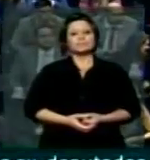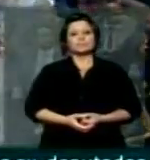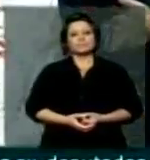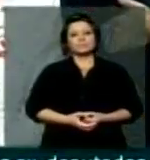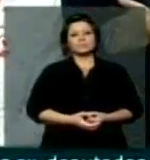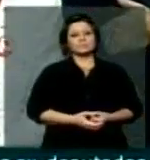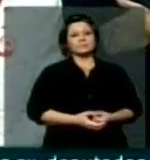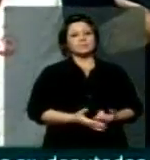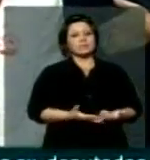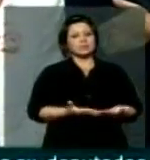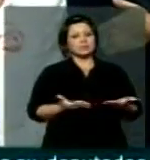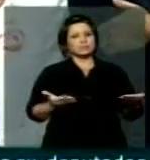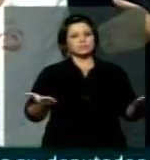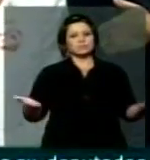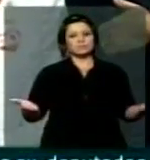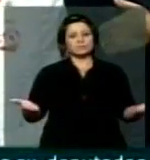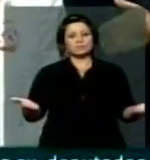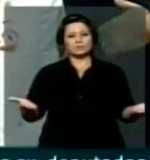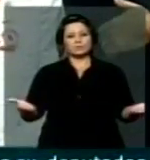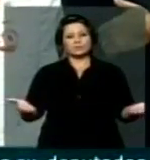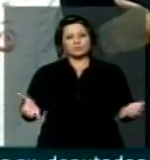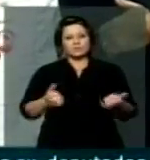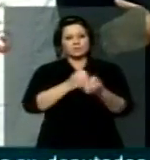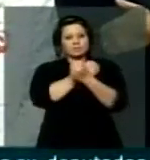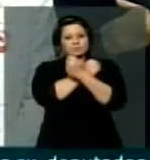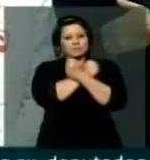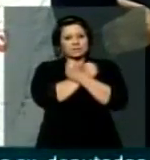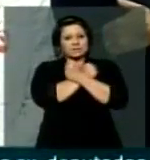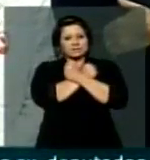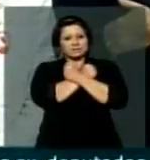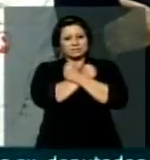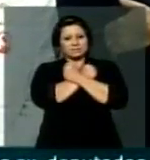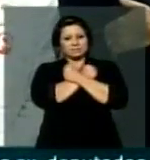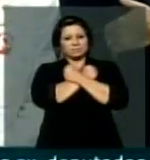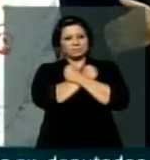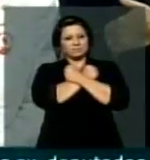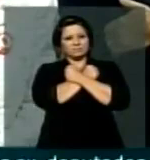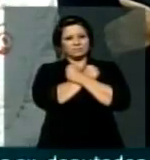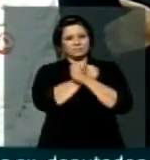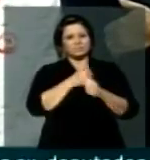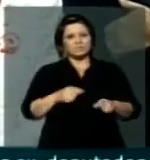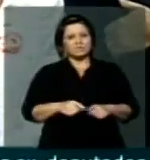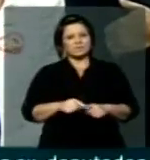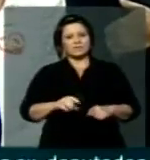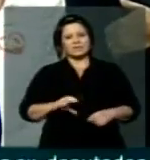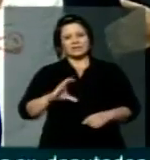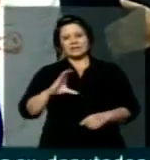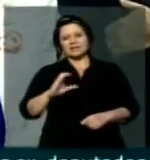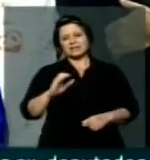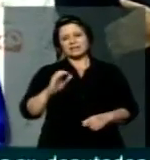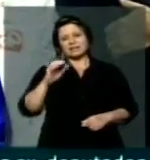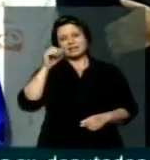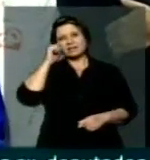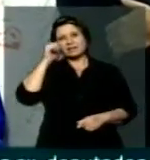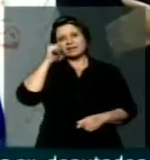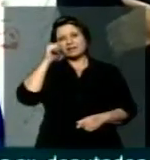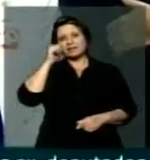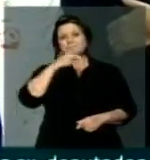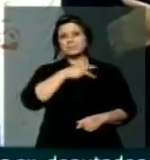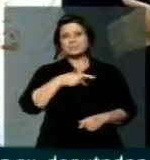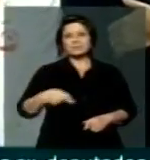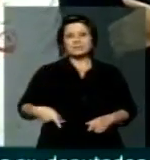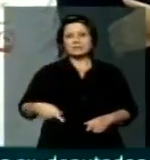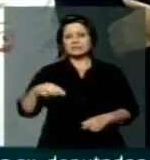Trago a todos aqui o abraço da nossa candidata a presidente, Marina